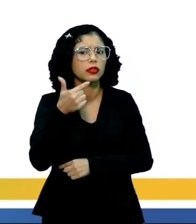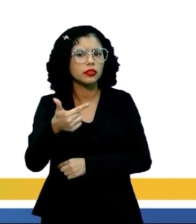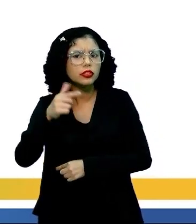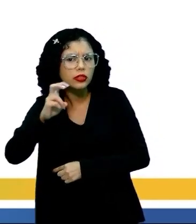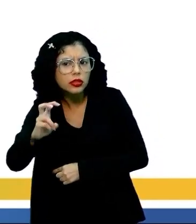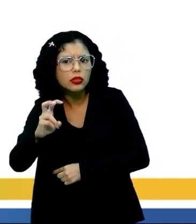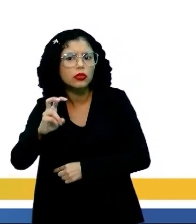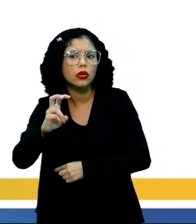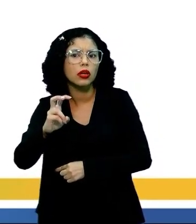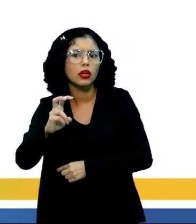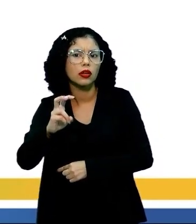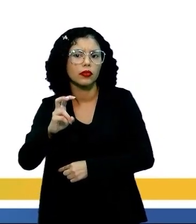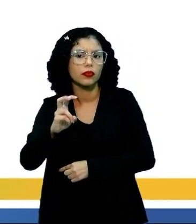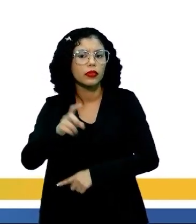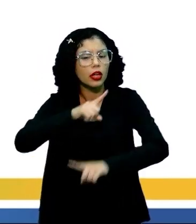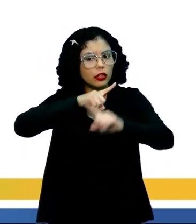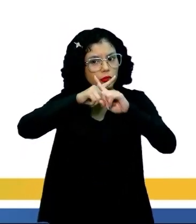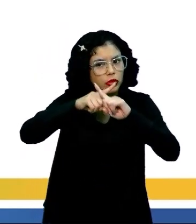0,25.